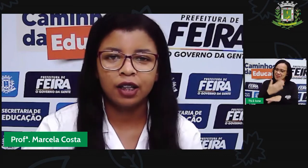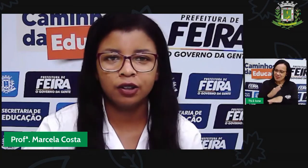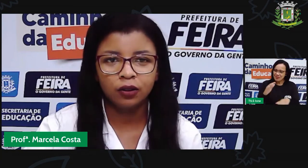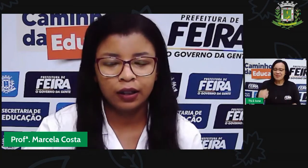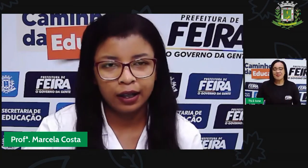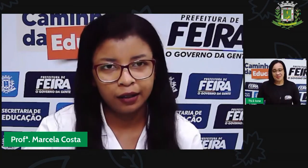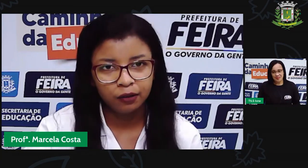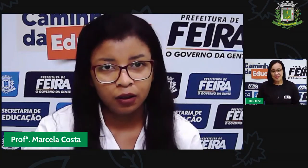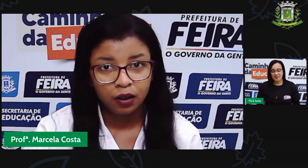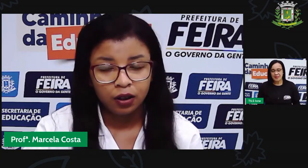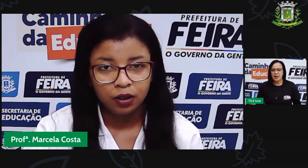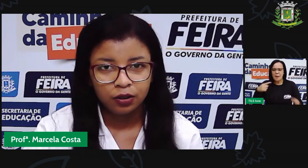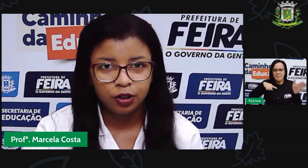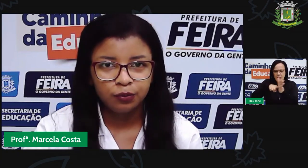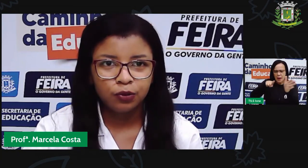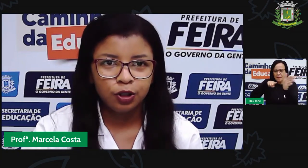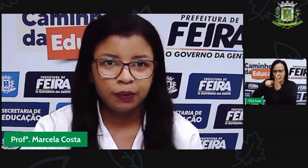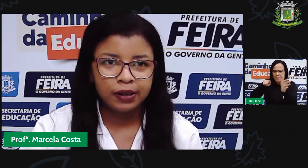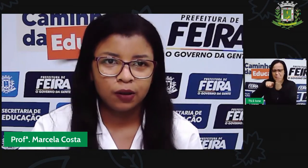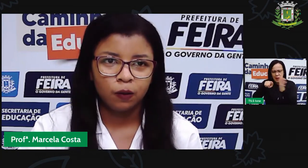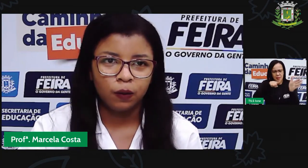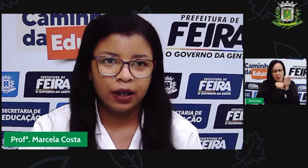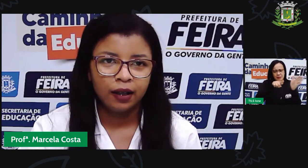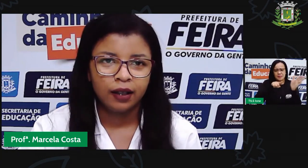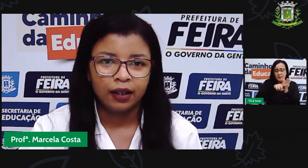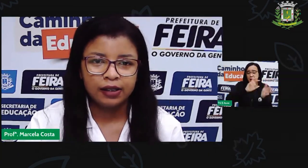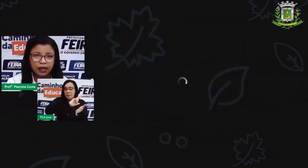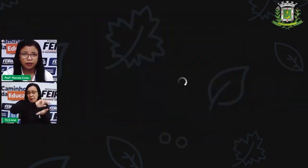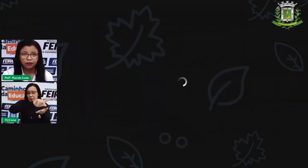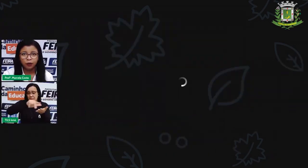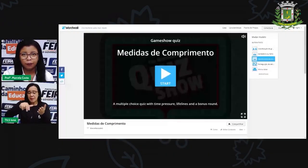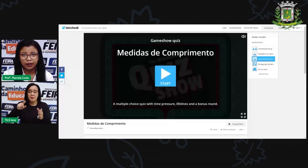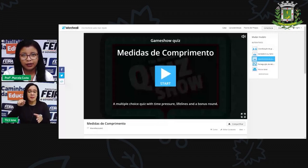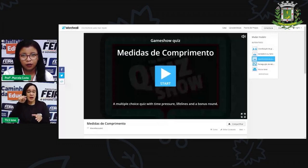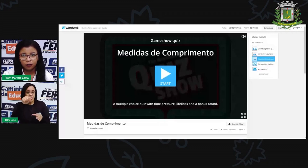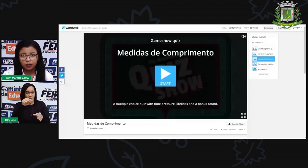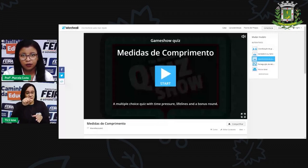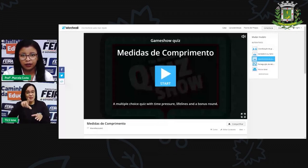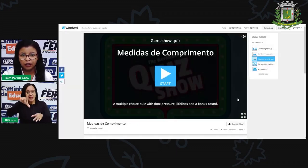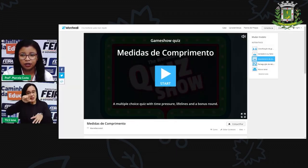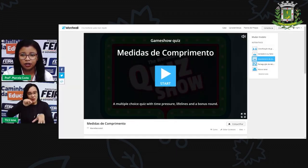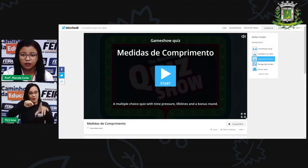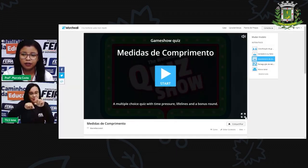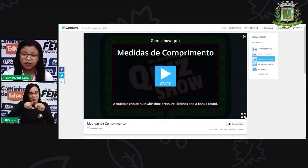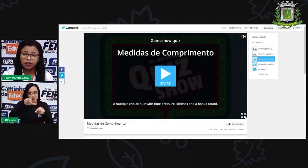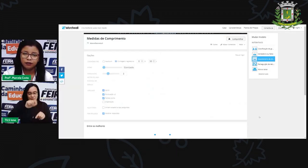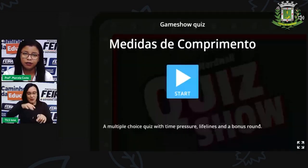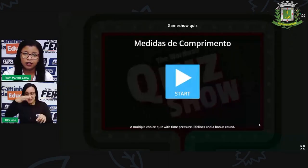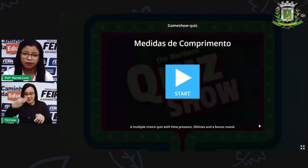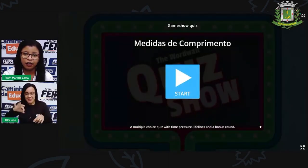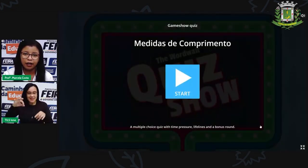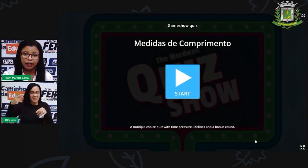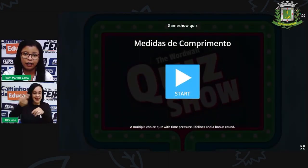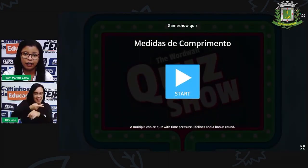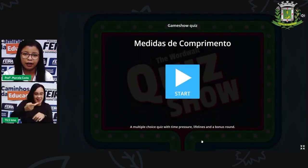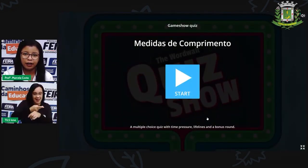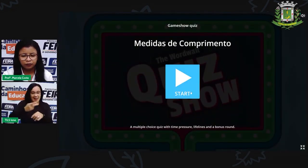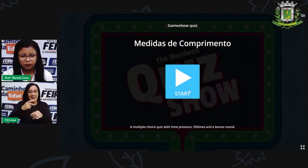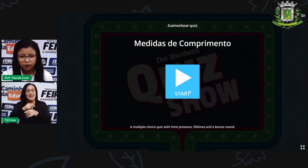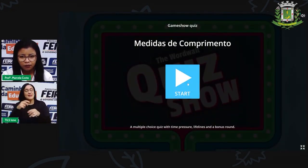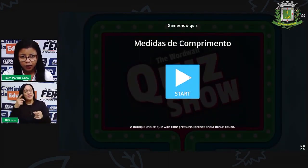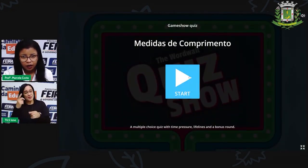um questionário de múltipla escolha, tá certo? Vão aparecer algumas alternativas e você vai